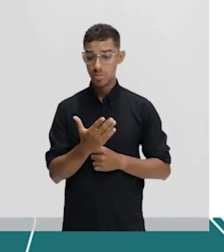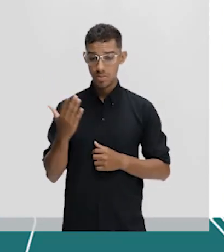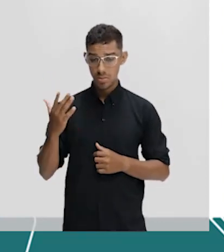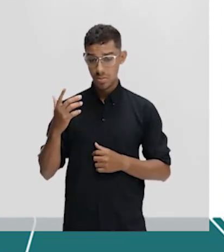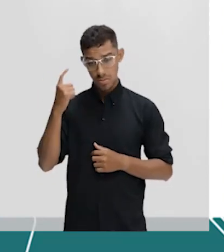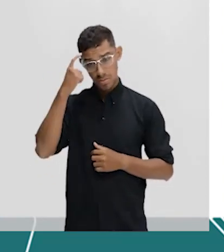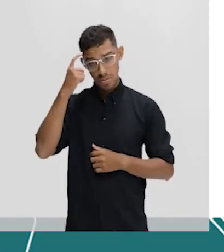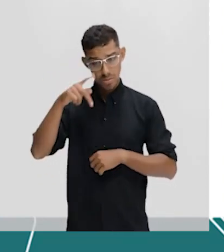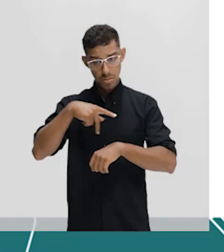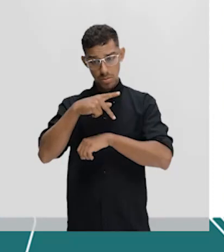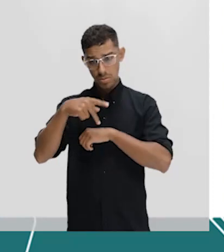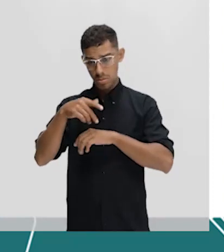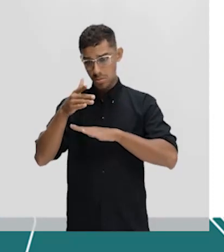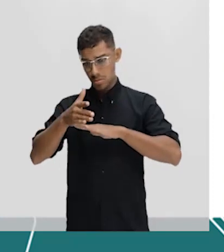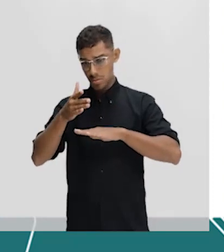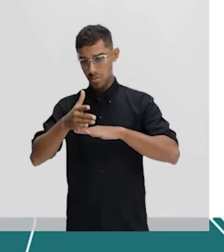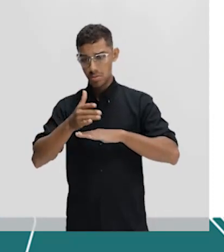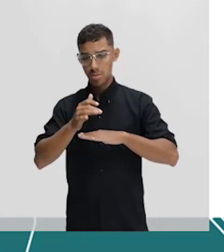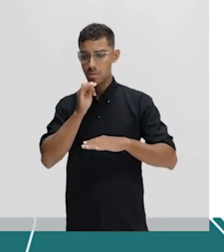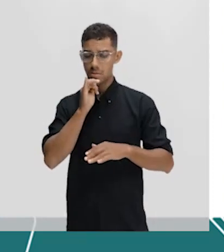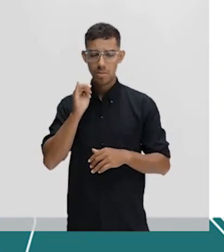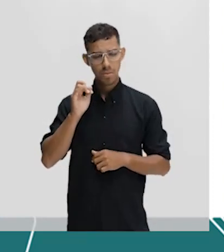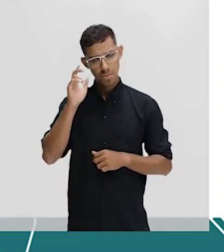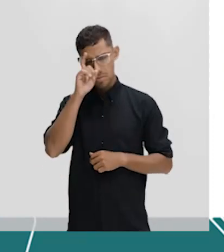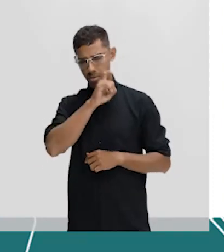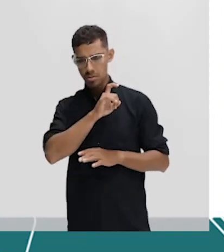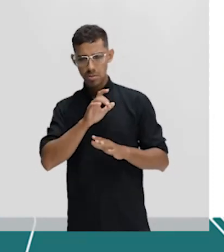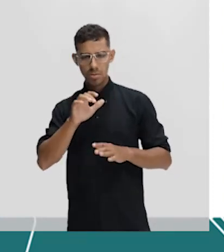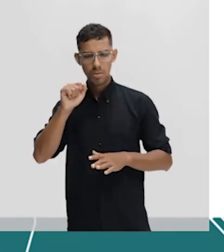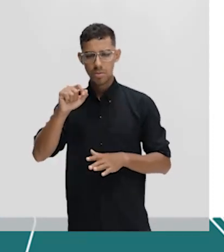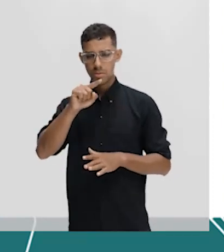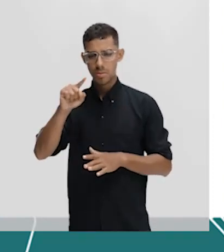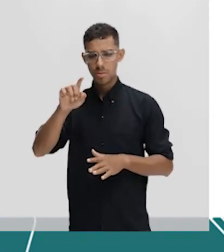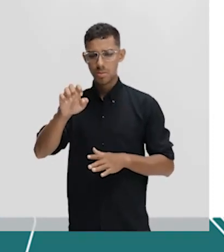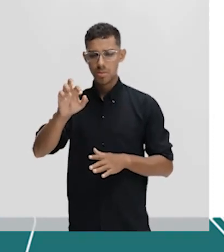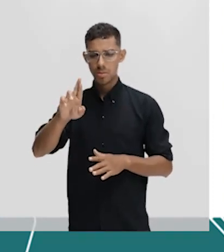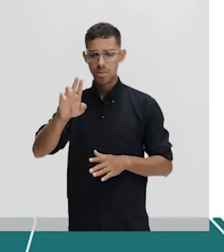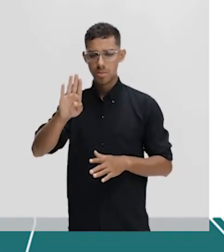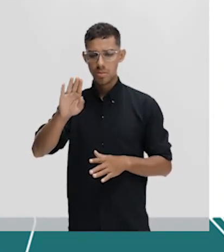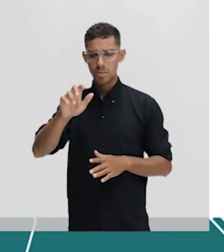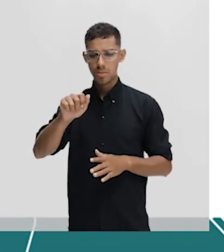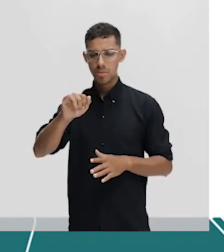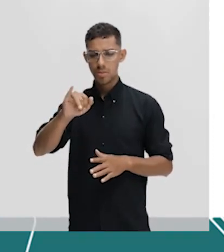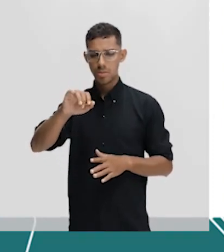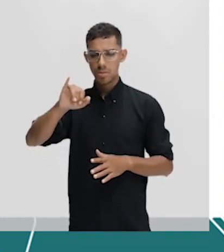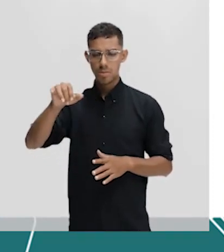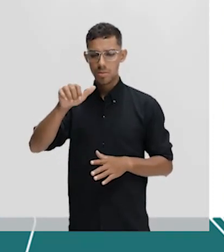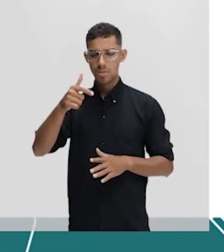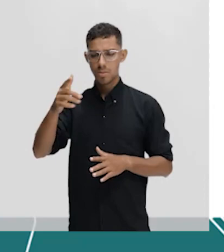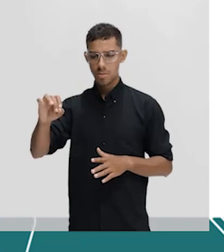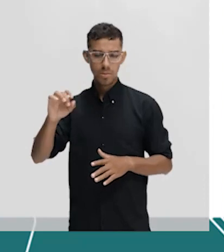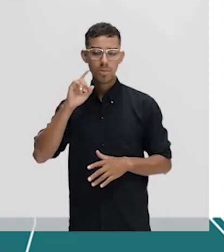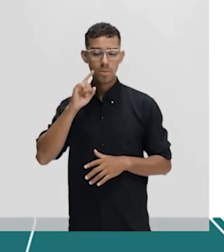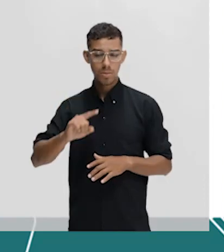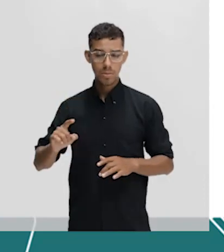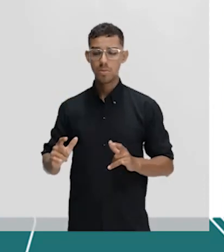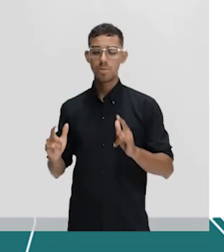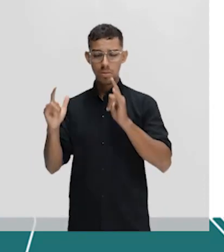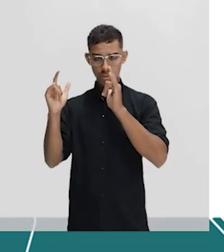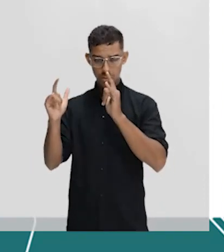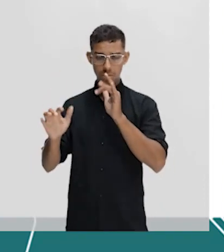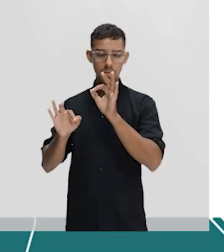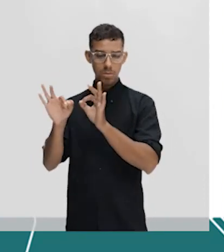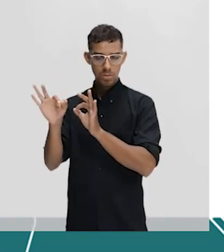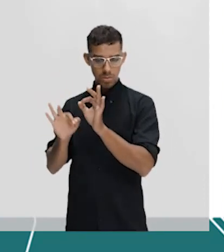moderno, dificilmente você fará associação com o Azerbaijão, né? É aí que temos várias surpresas. O prédio foi construído para